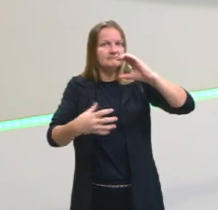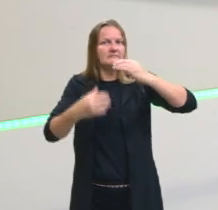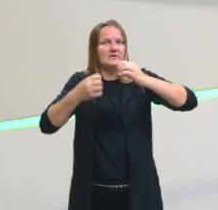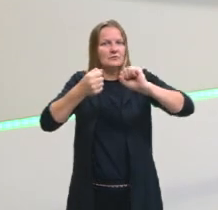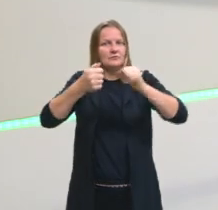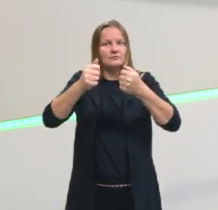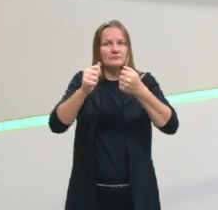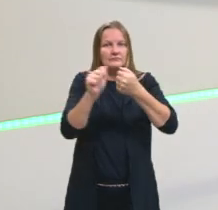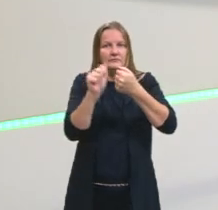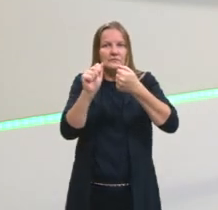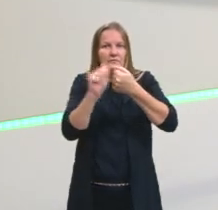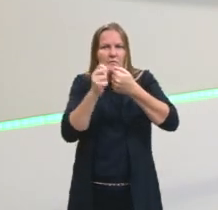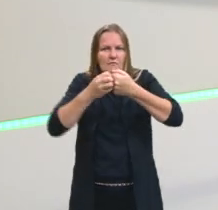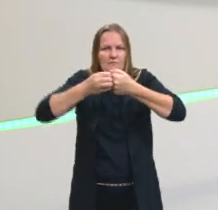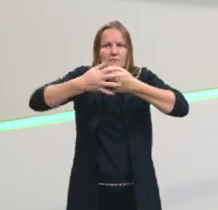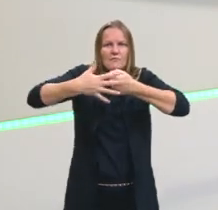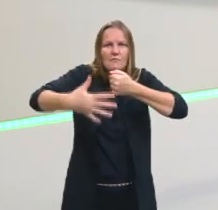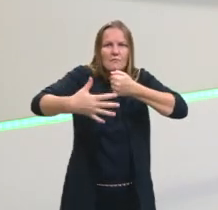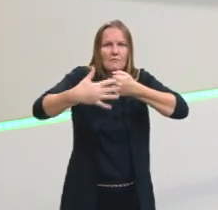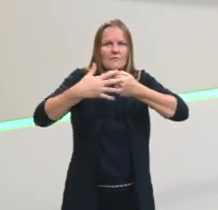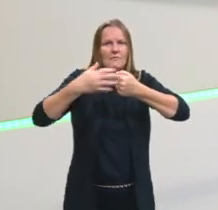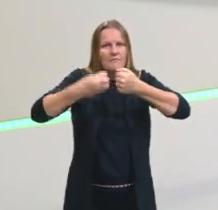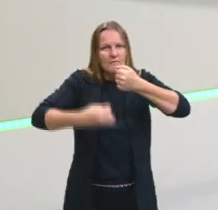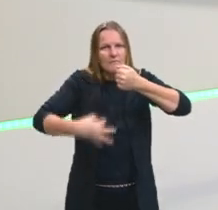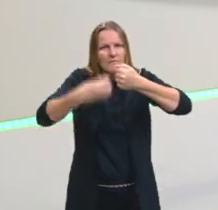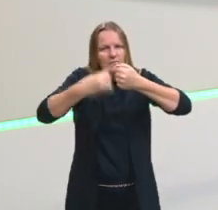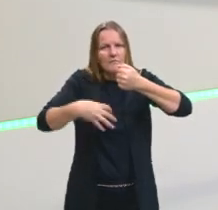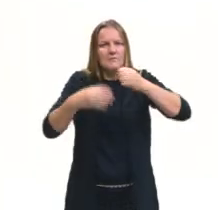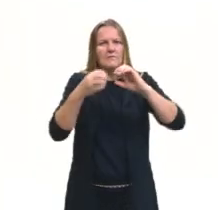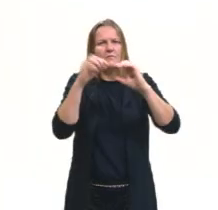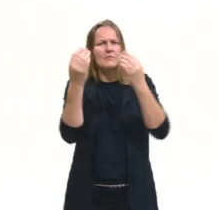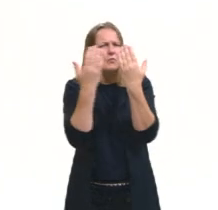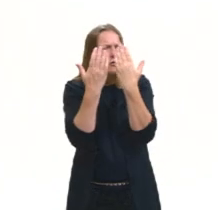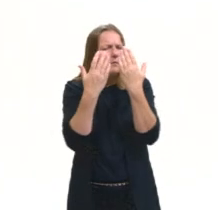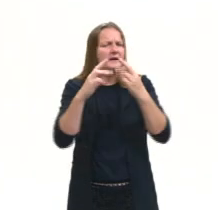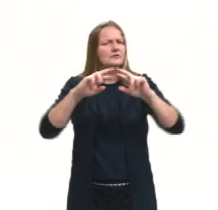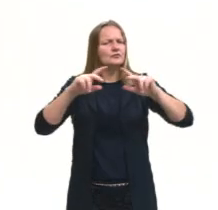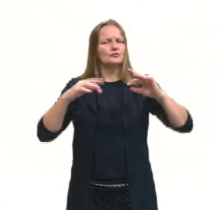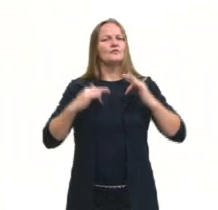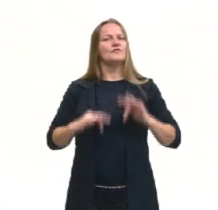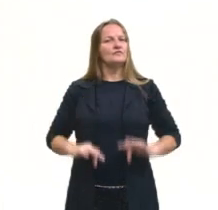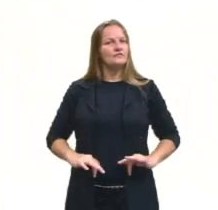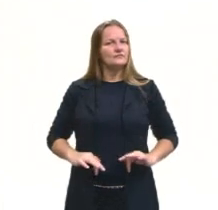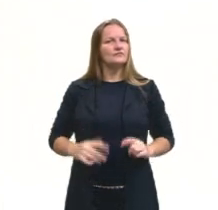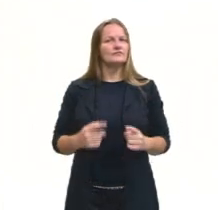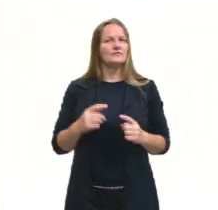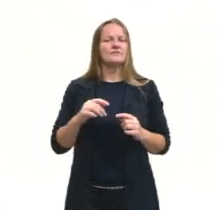desde a comparação genética fisiológica ela com para várias coisas